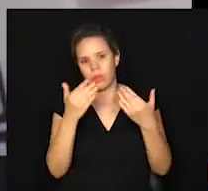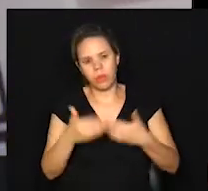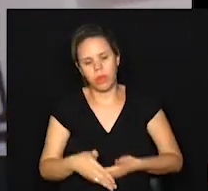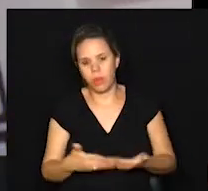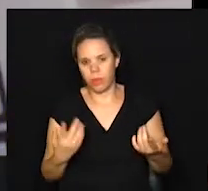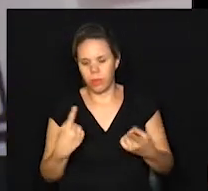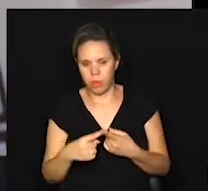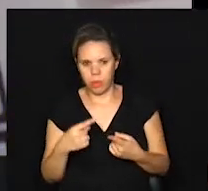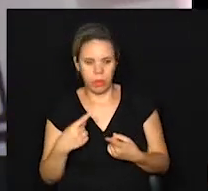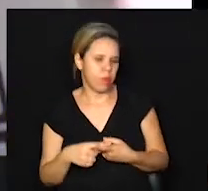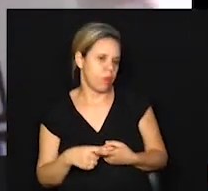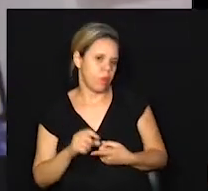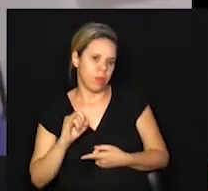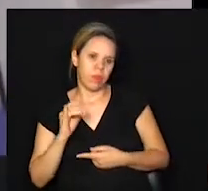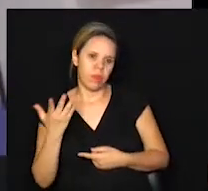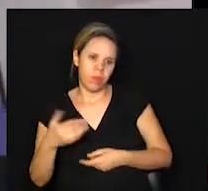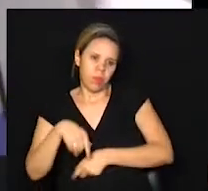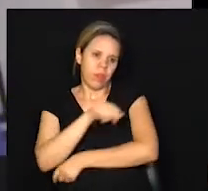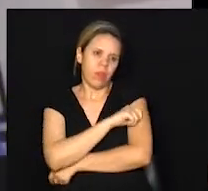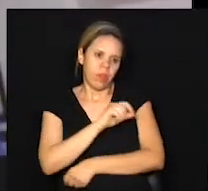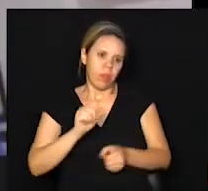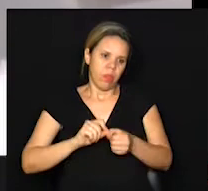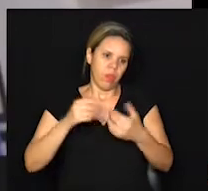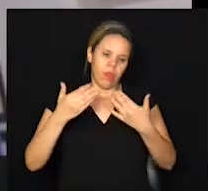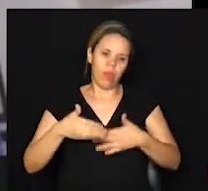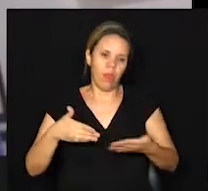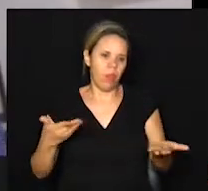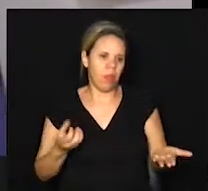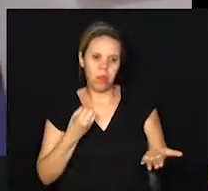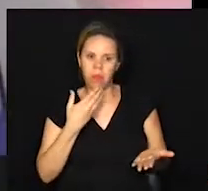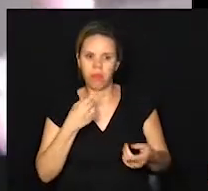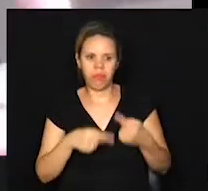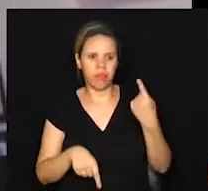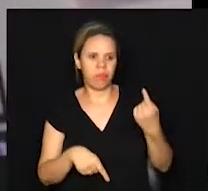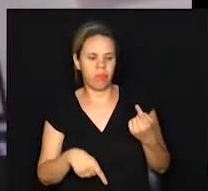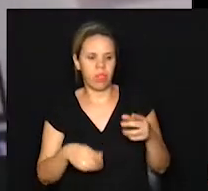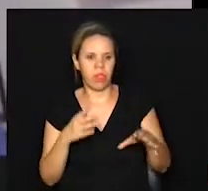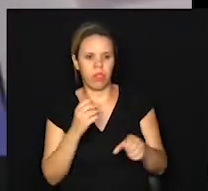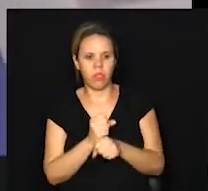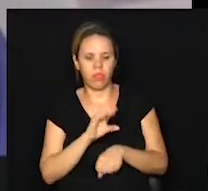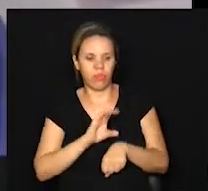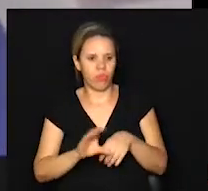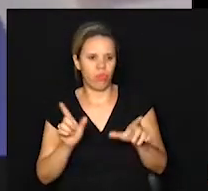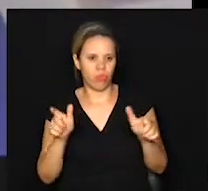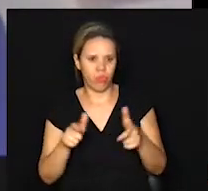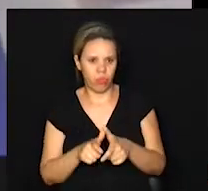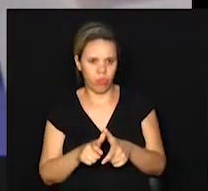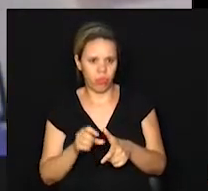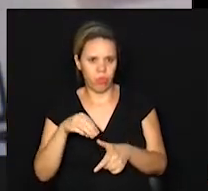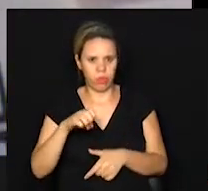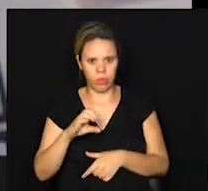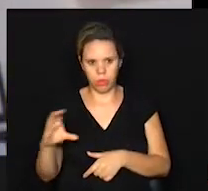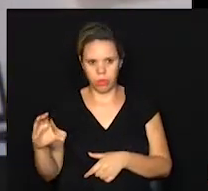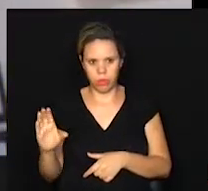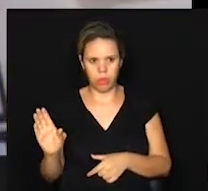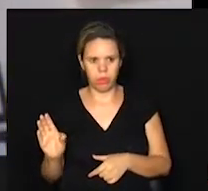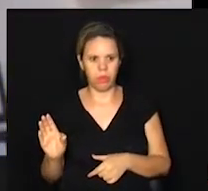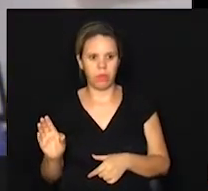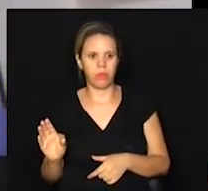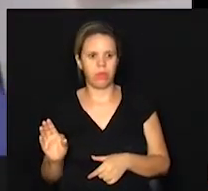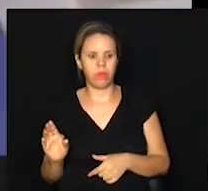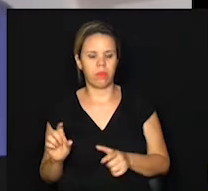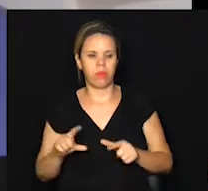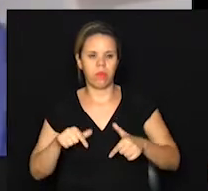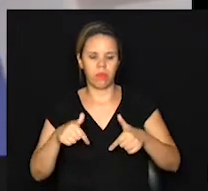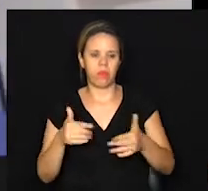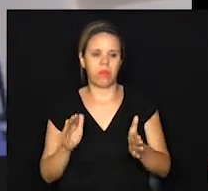Porque, obviamente, se os alunos fizerem a prova e não forem muito bem, a nota do curso cai e a tendência é que o MEC possa promover alguma